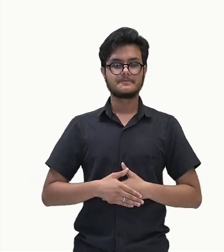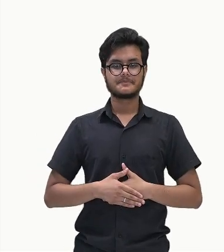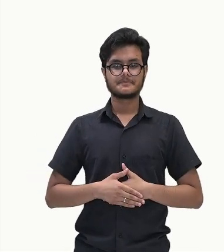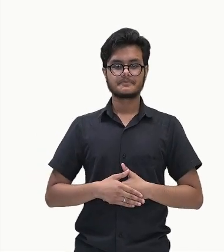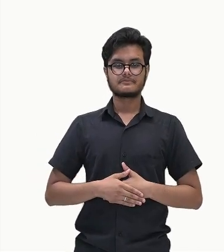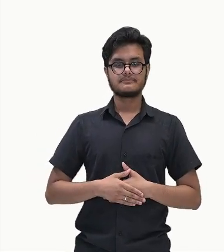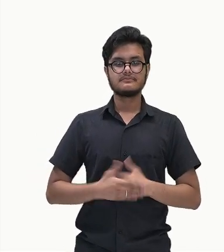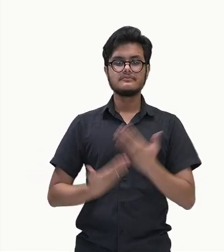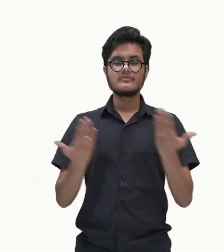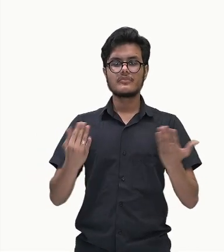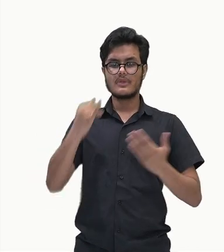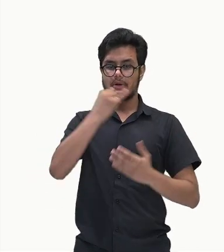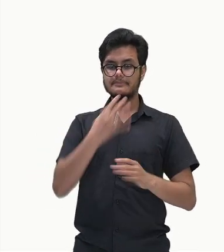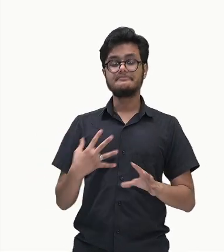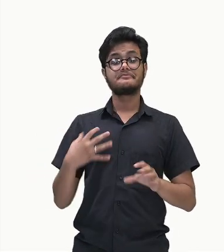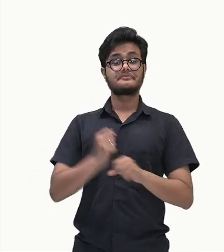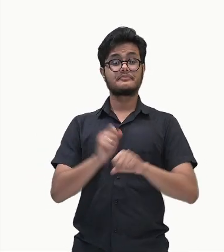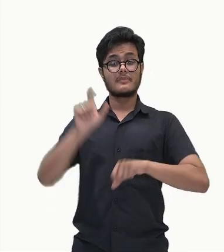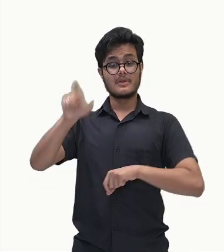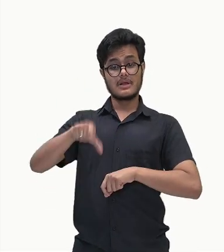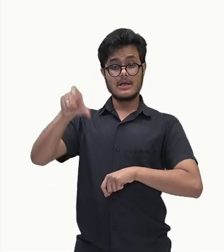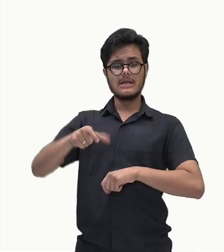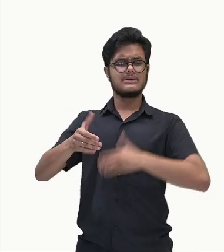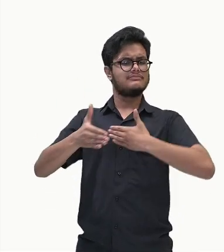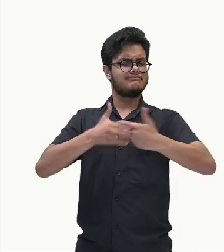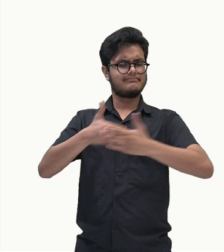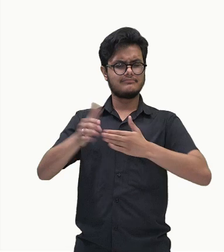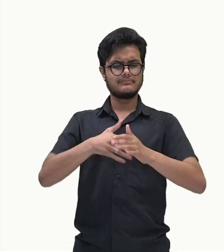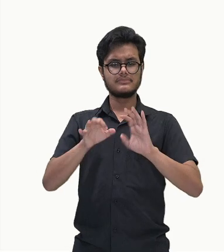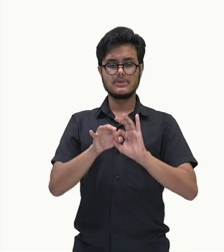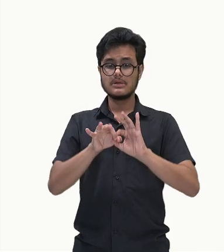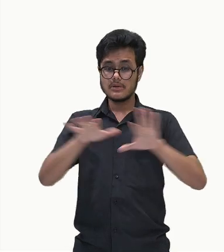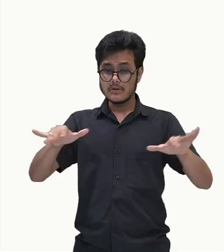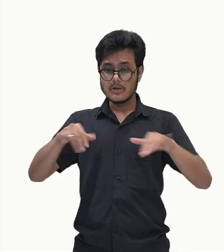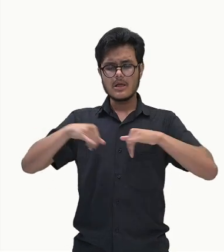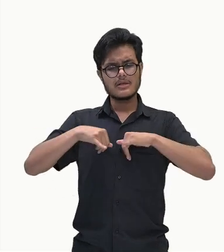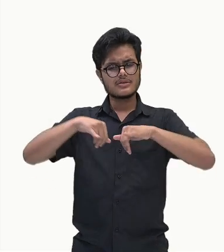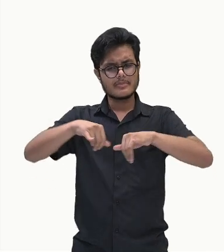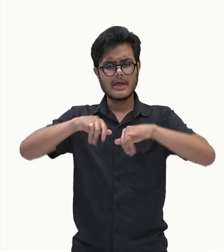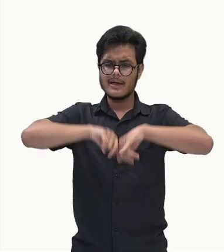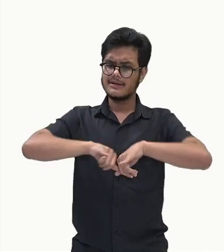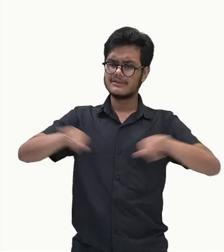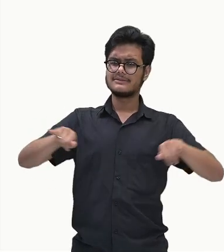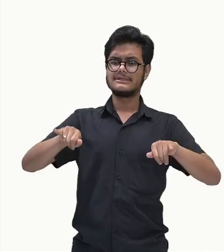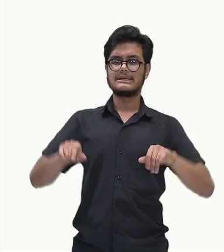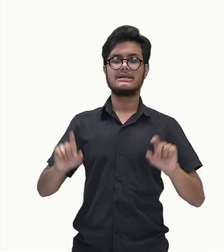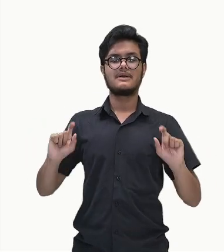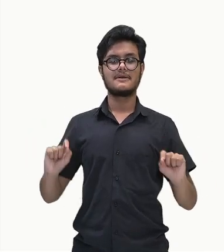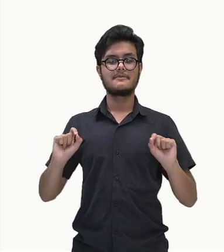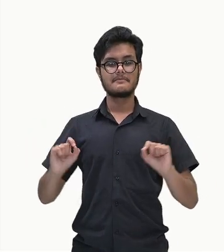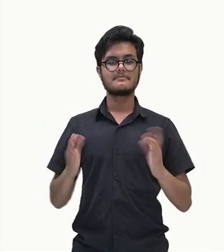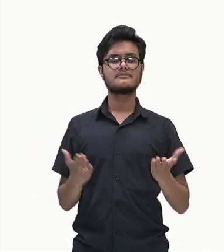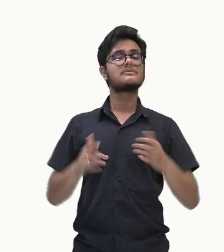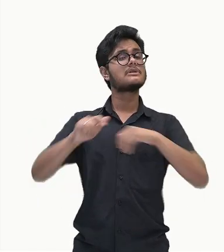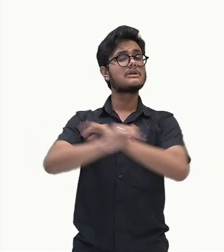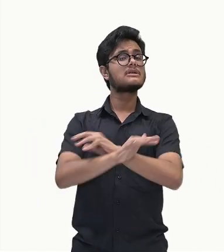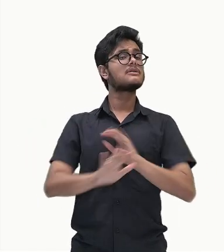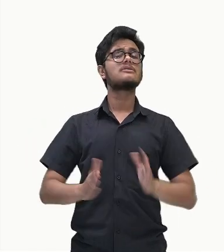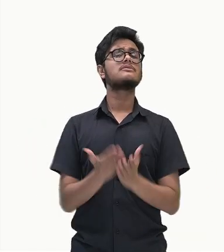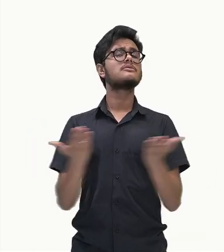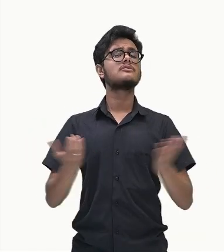a pergunta é a quantidade total de cartões distintos oferecidos por tal rede de supermercados para Essa